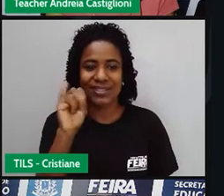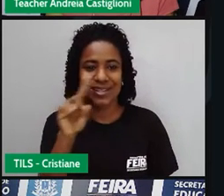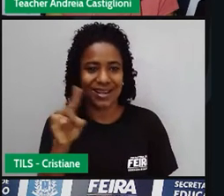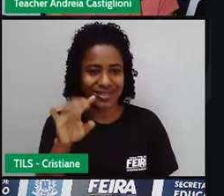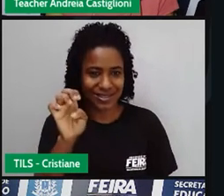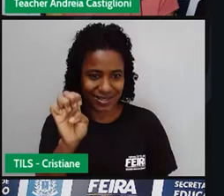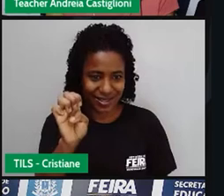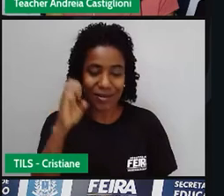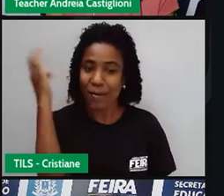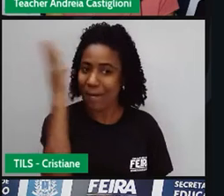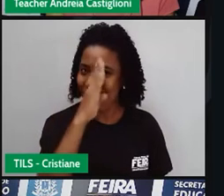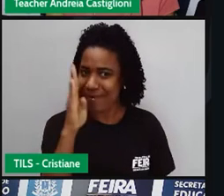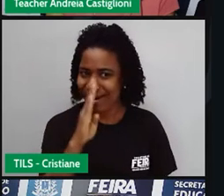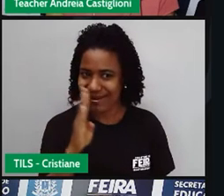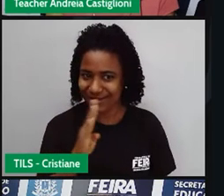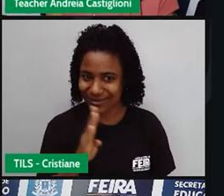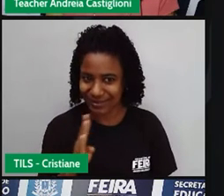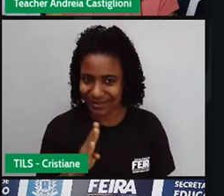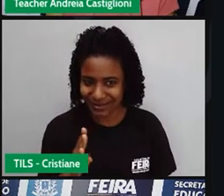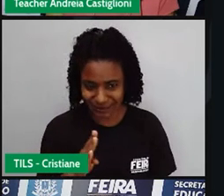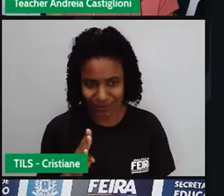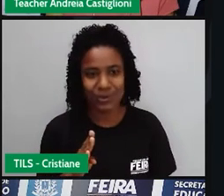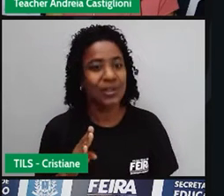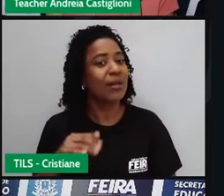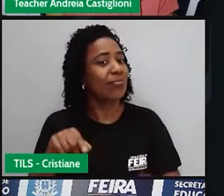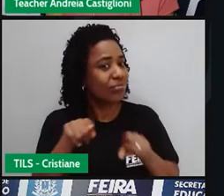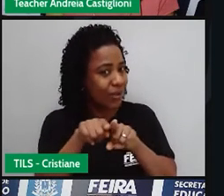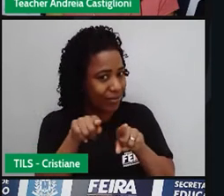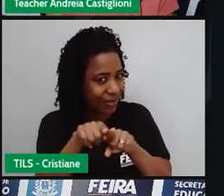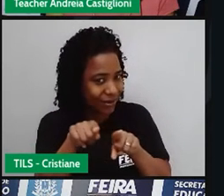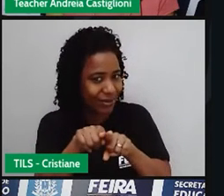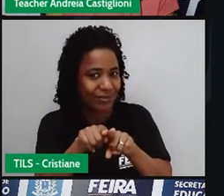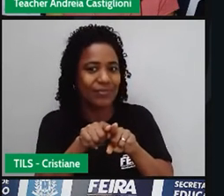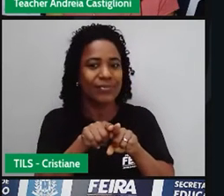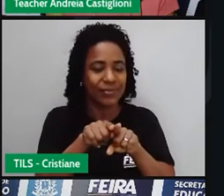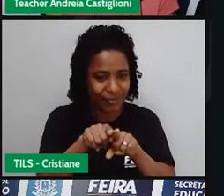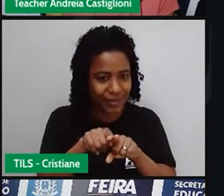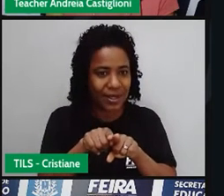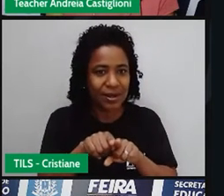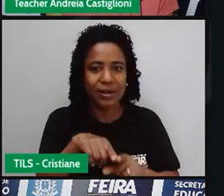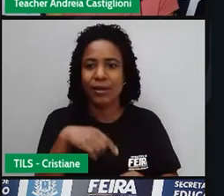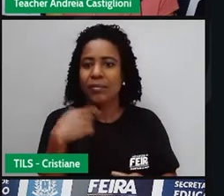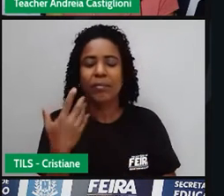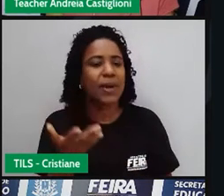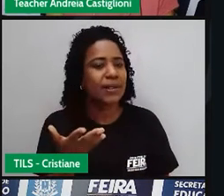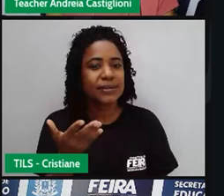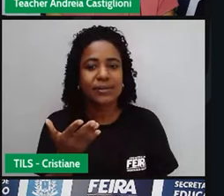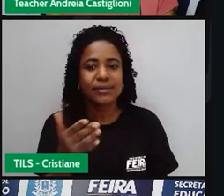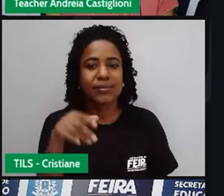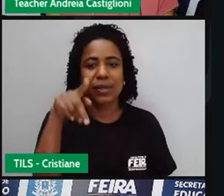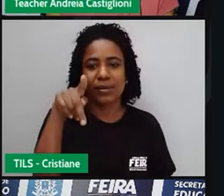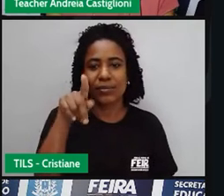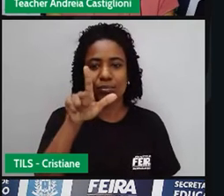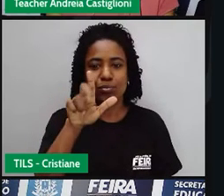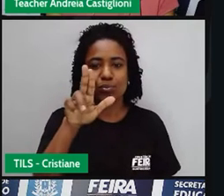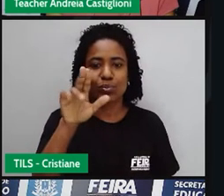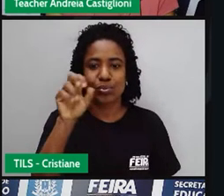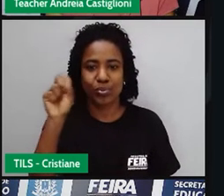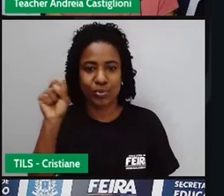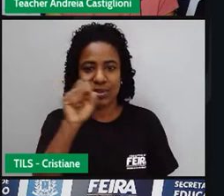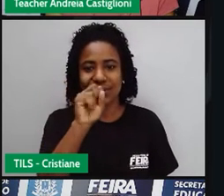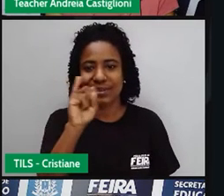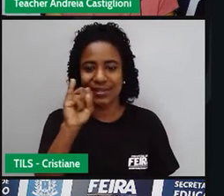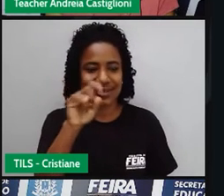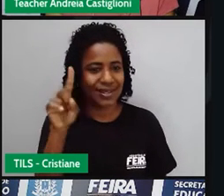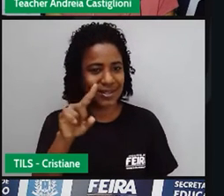aqui no Brasil mas nós não temos aí dá uma terminologia relacionada ao ex ex de